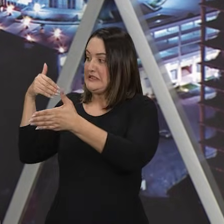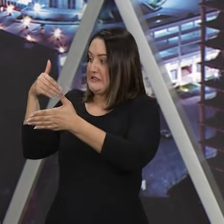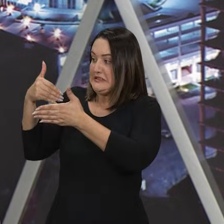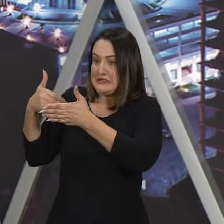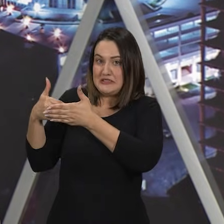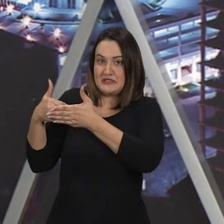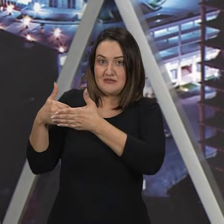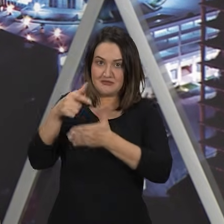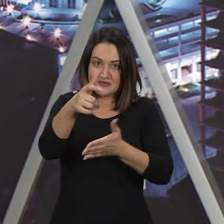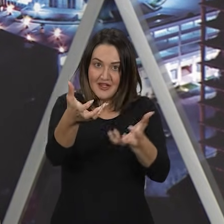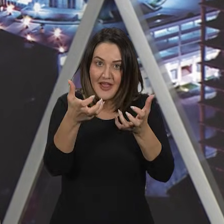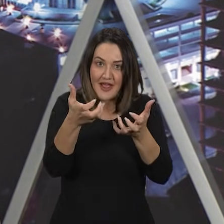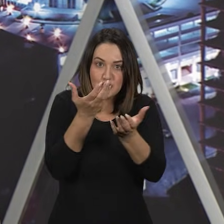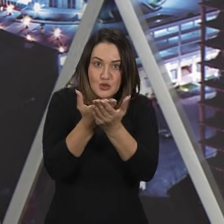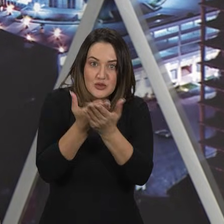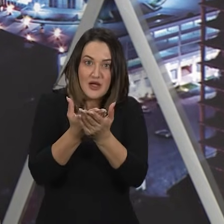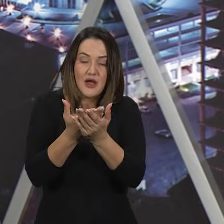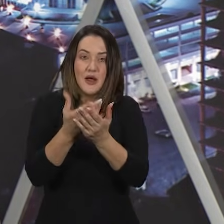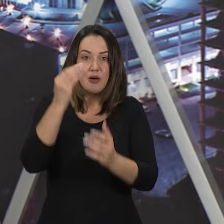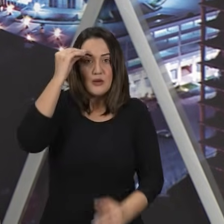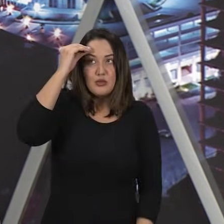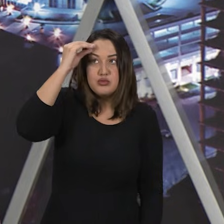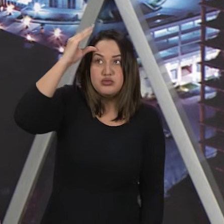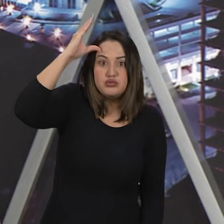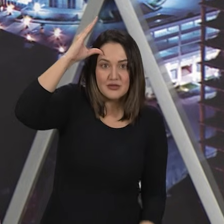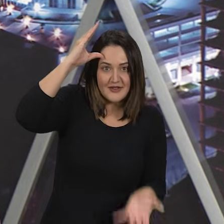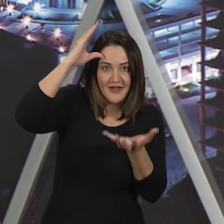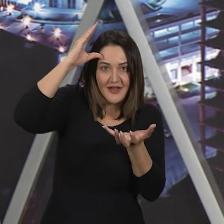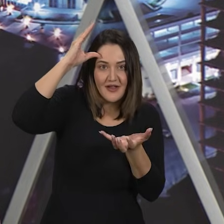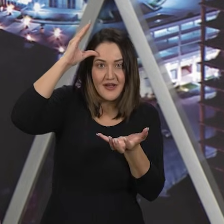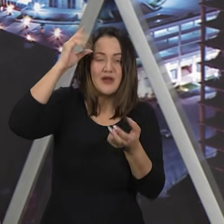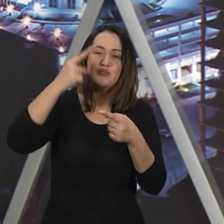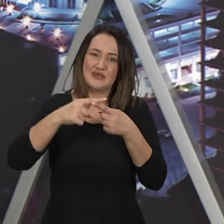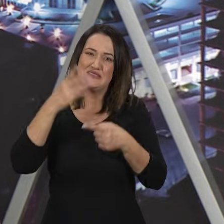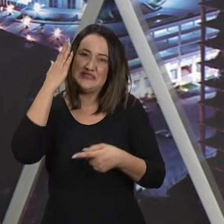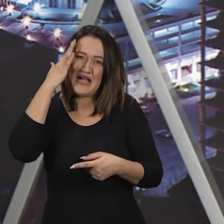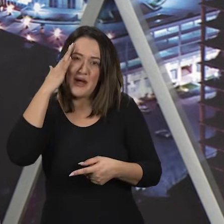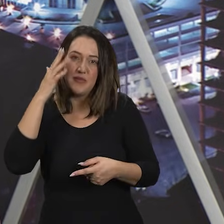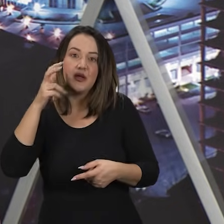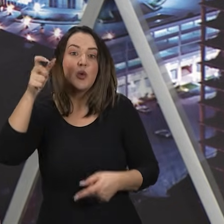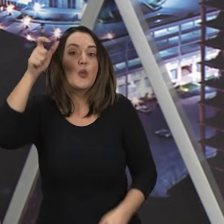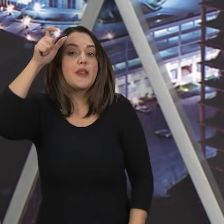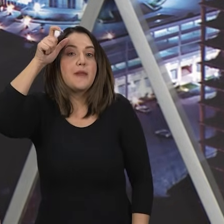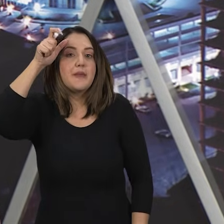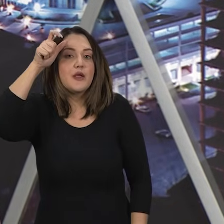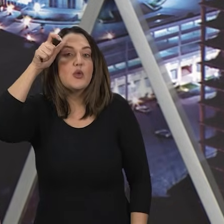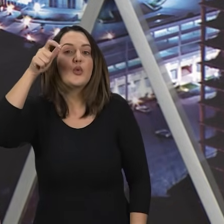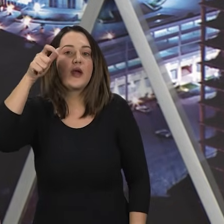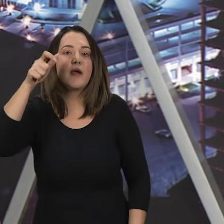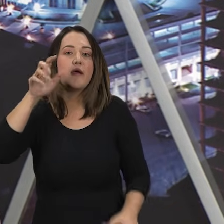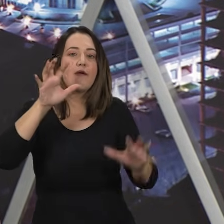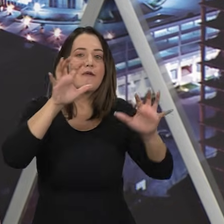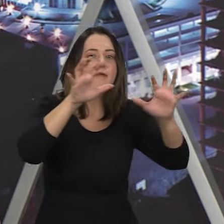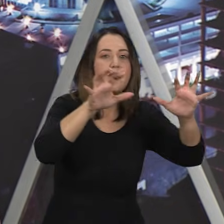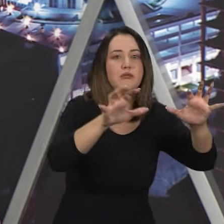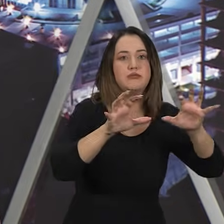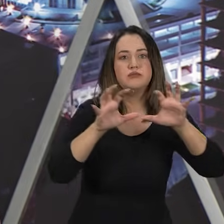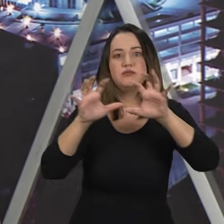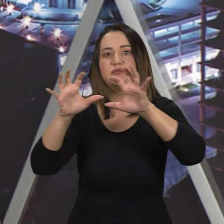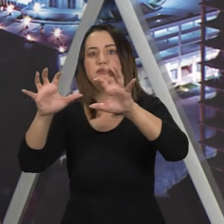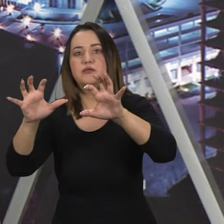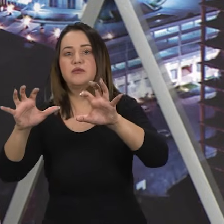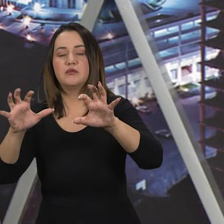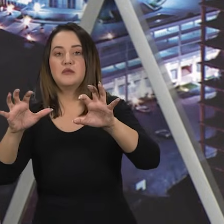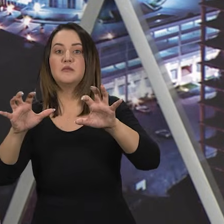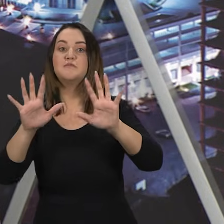Cristo. E aí, aceita? O inimigo está rondando por aí. A gente está vivendo um grande conflito,